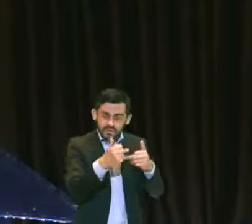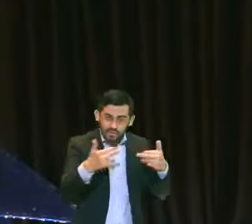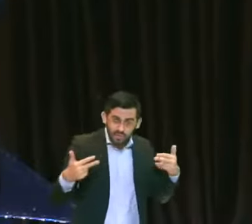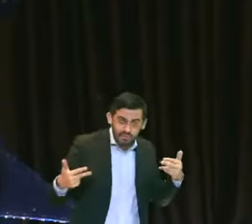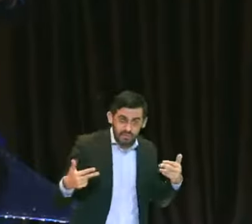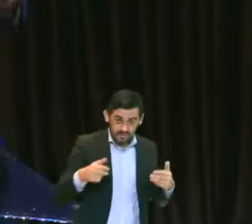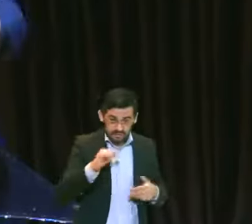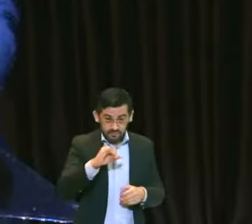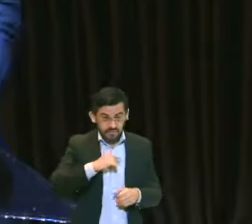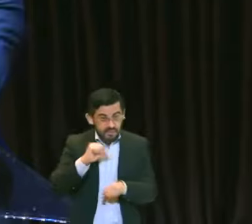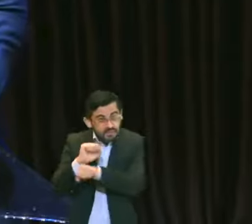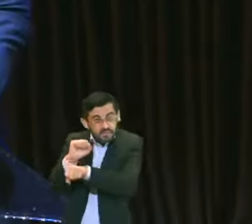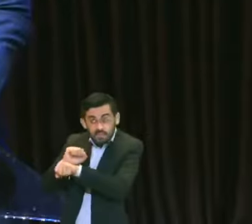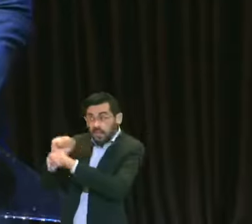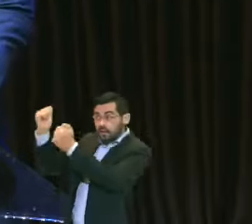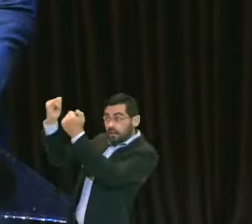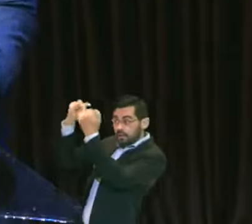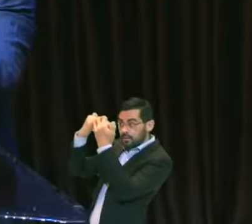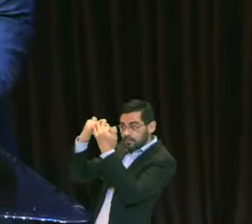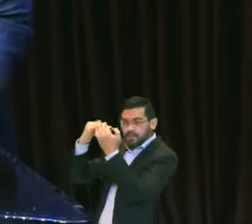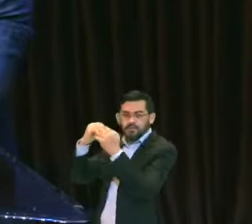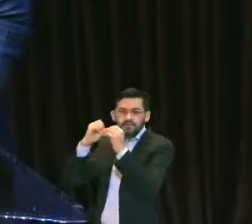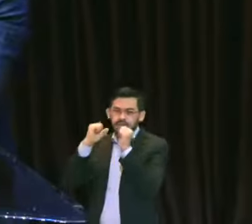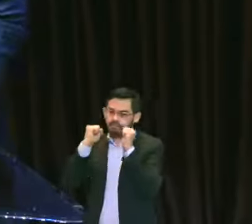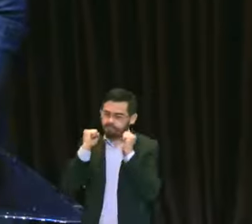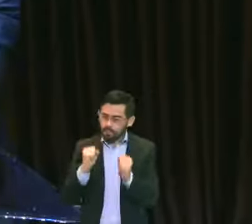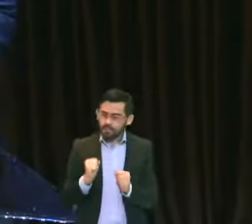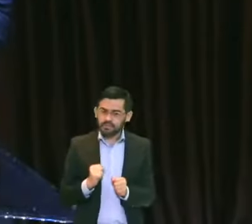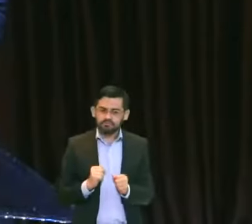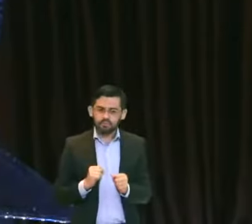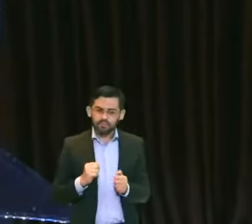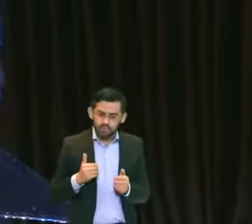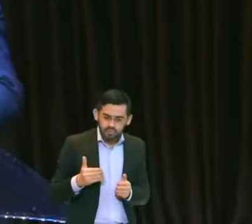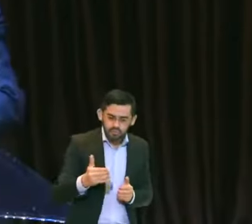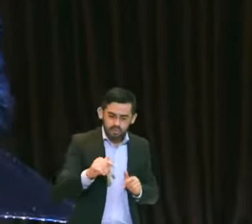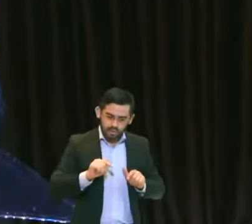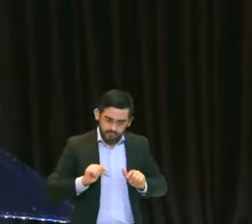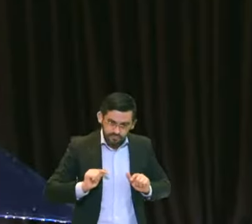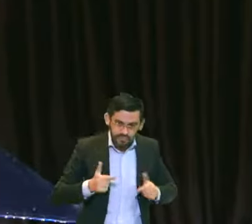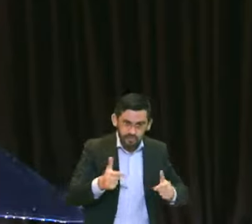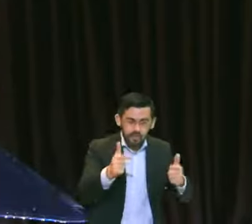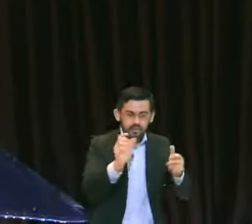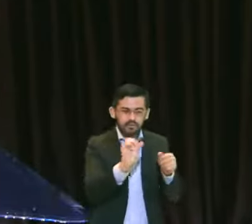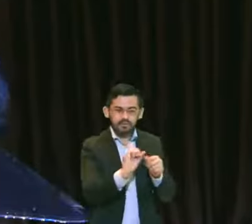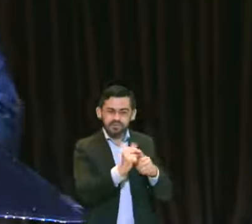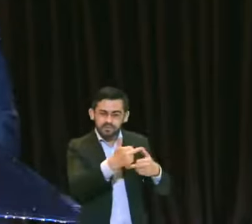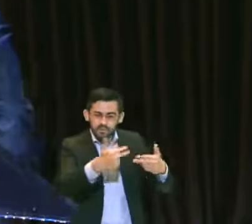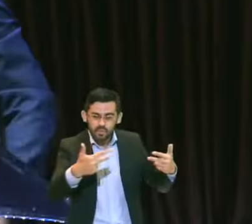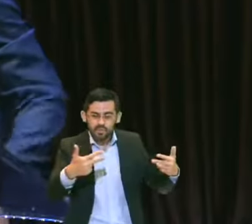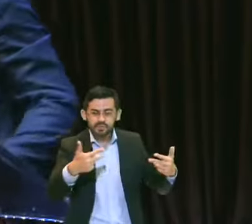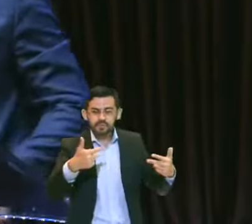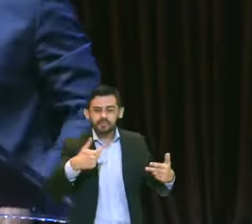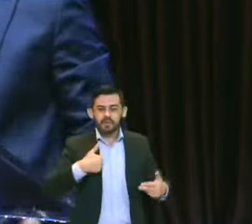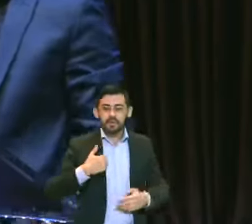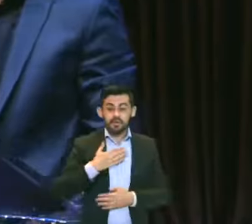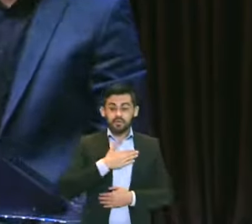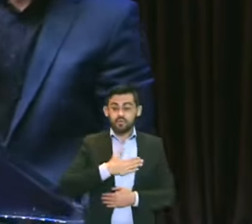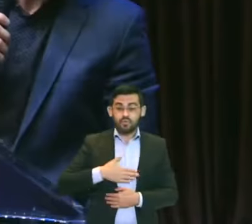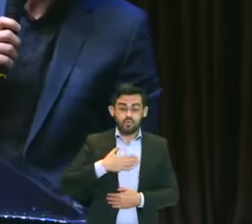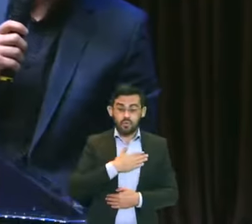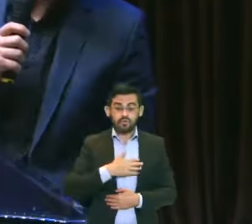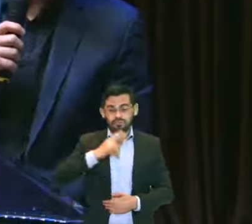você está esperando. Você pode fazer algo enquanto você está esperando. Eu gosto da história de